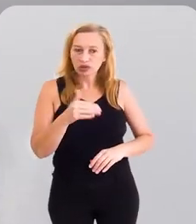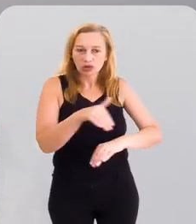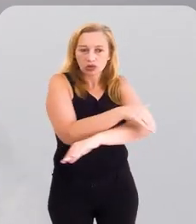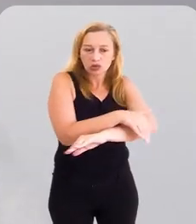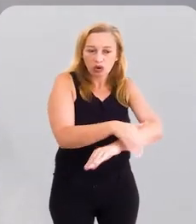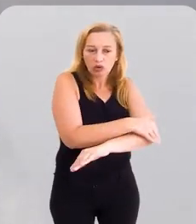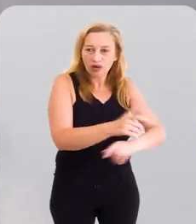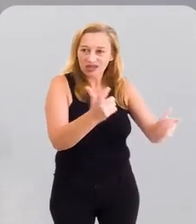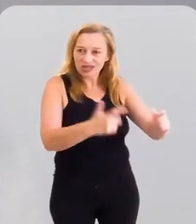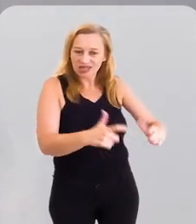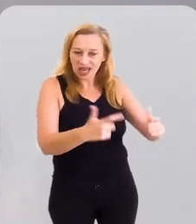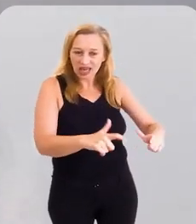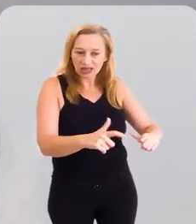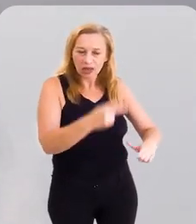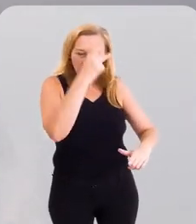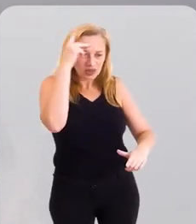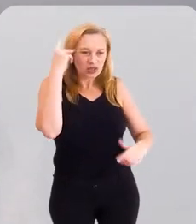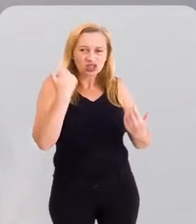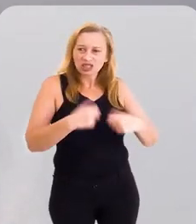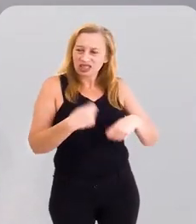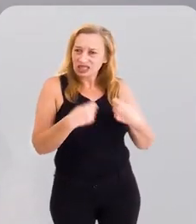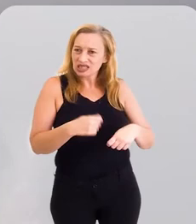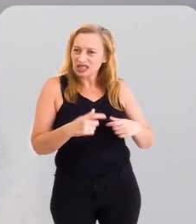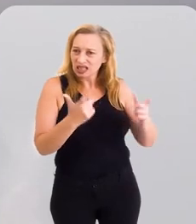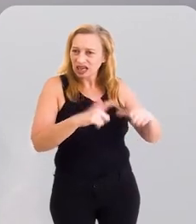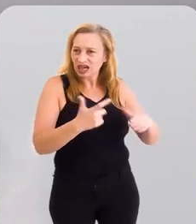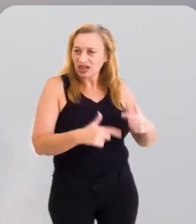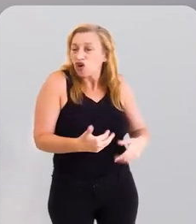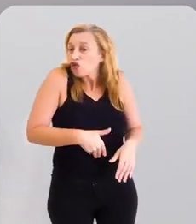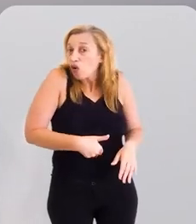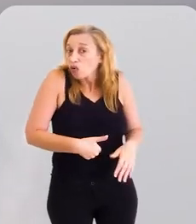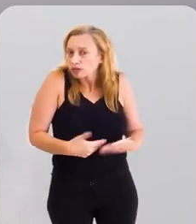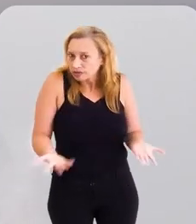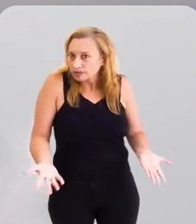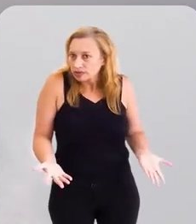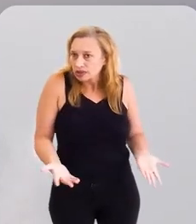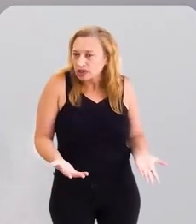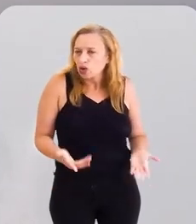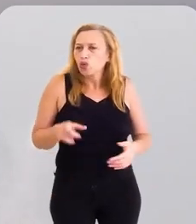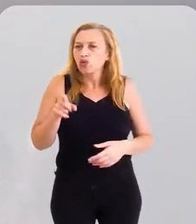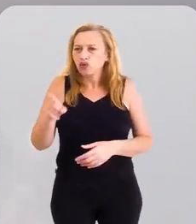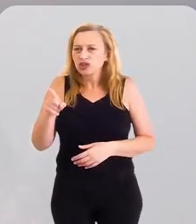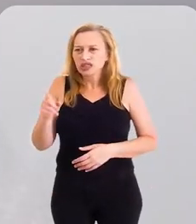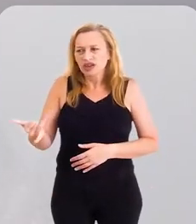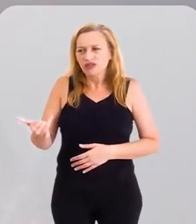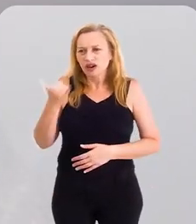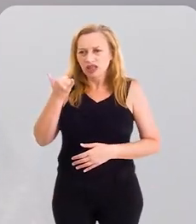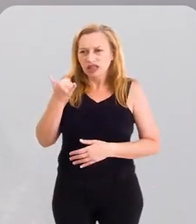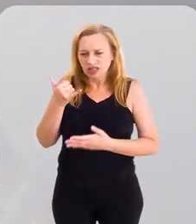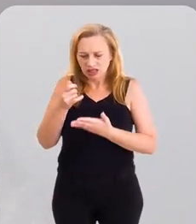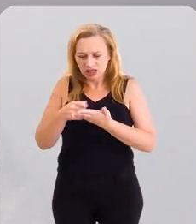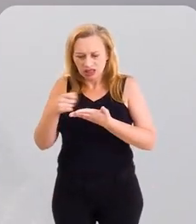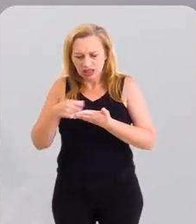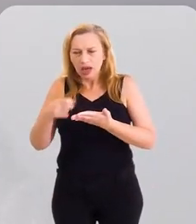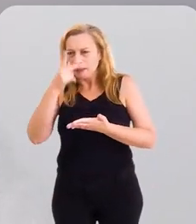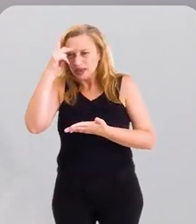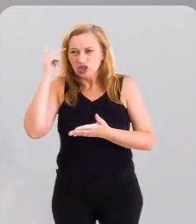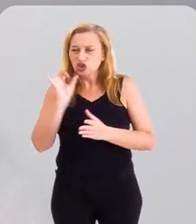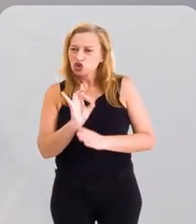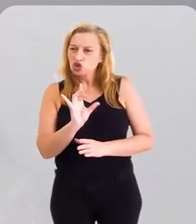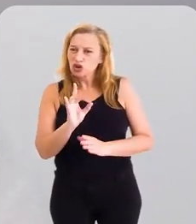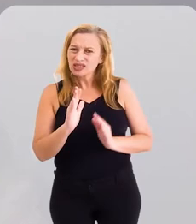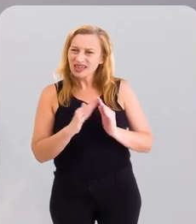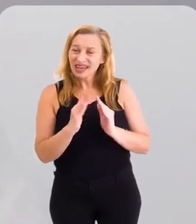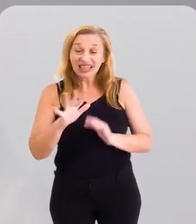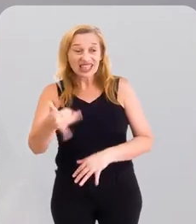numa instituição séria que está fazendo distribuição para pessoas que estão em casa, em situação de fome, quando você faz uma listinha de pessoas